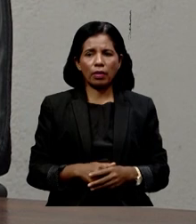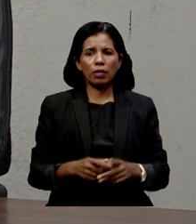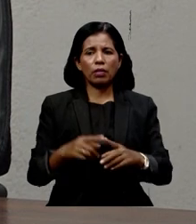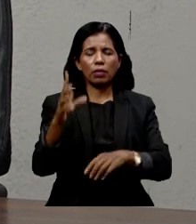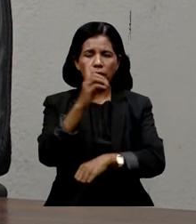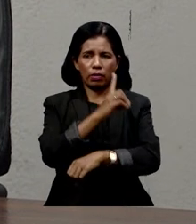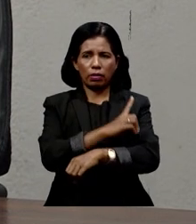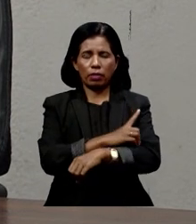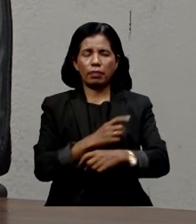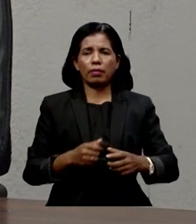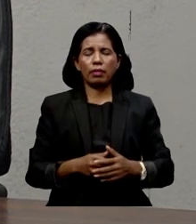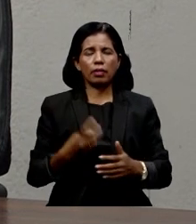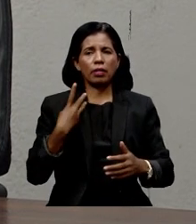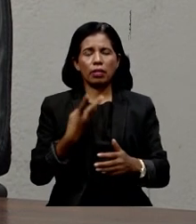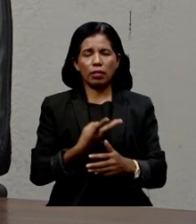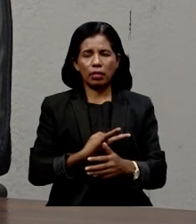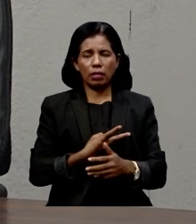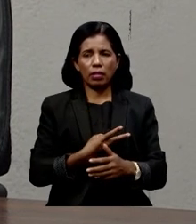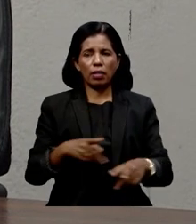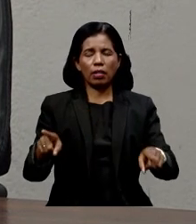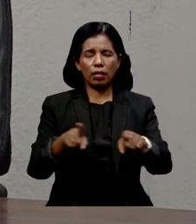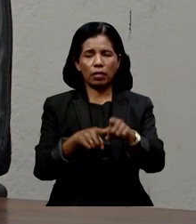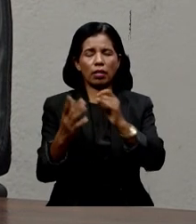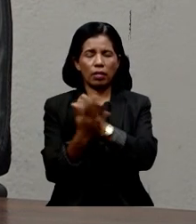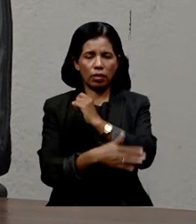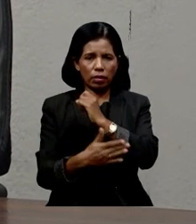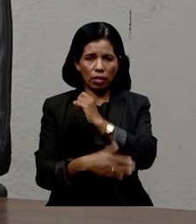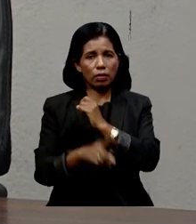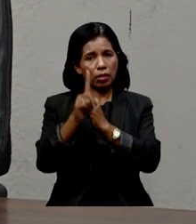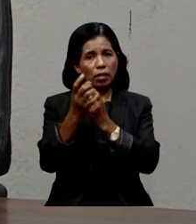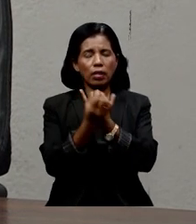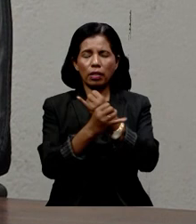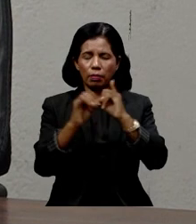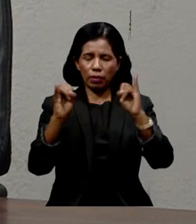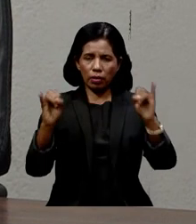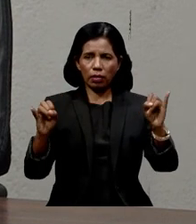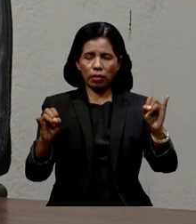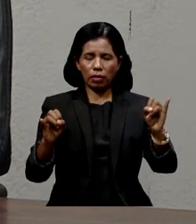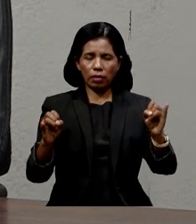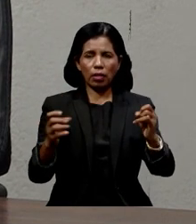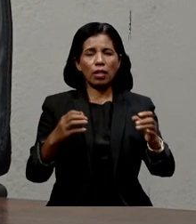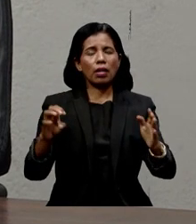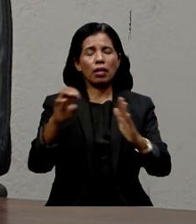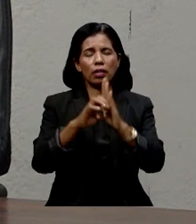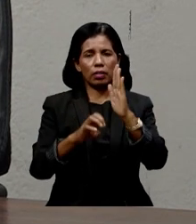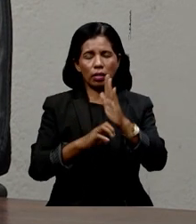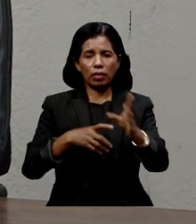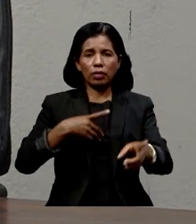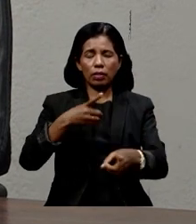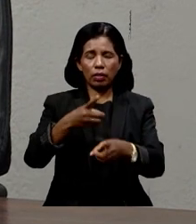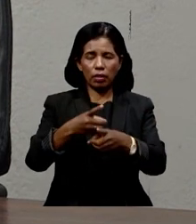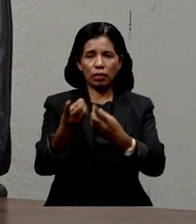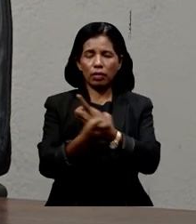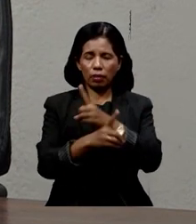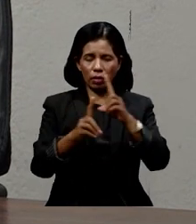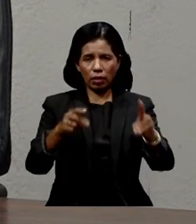Loron está a nação independente, Estado de Direito Democrático, também exercício de